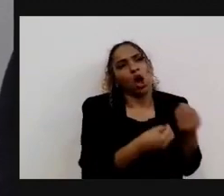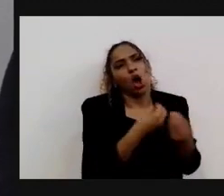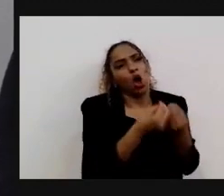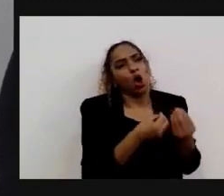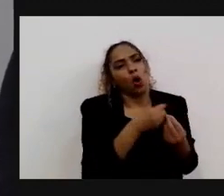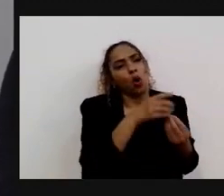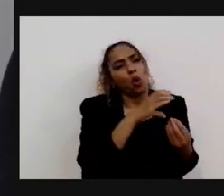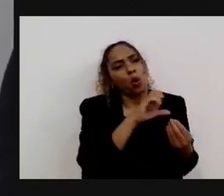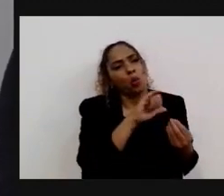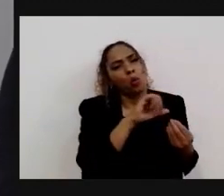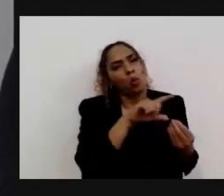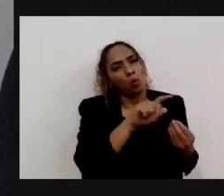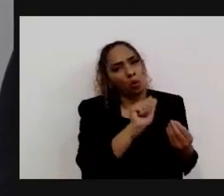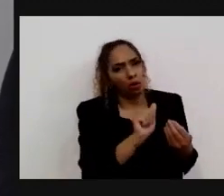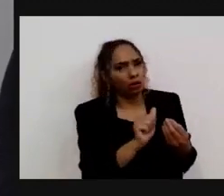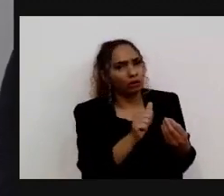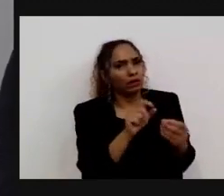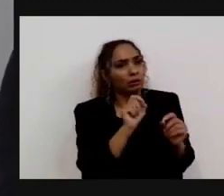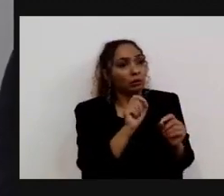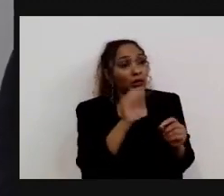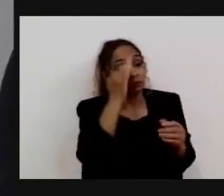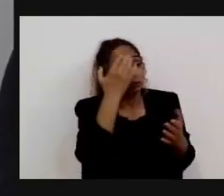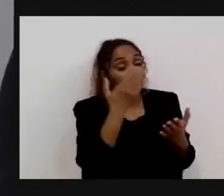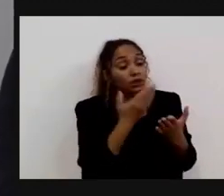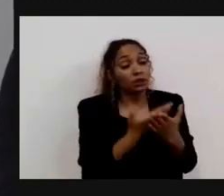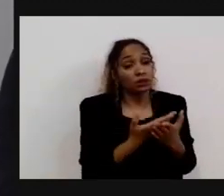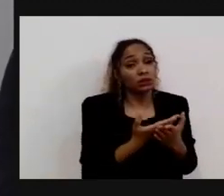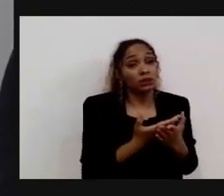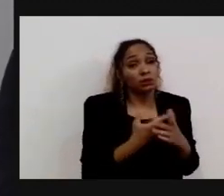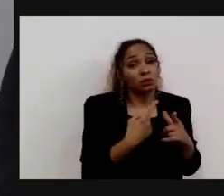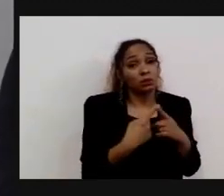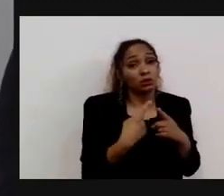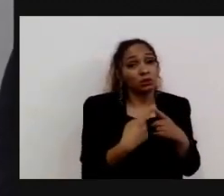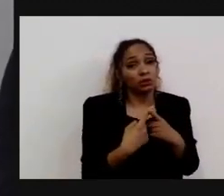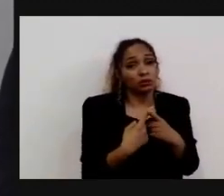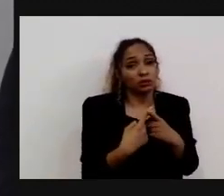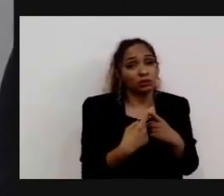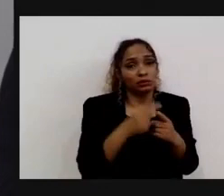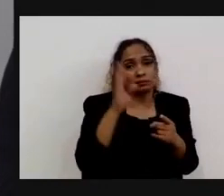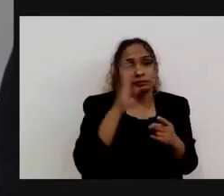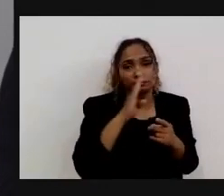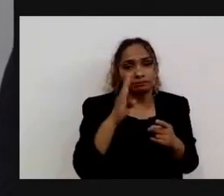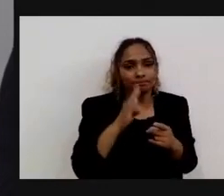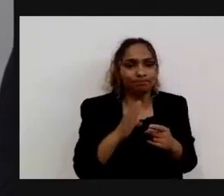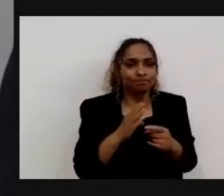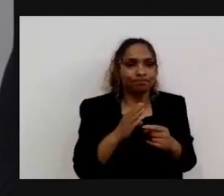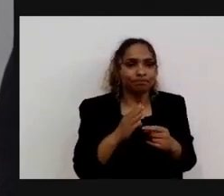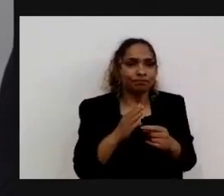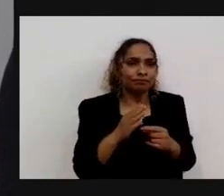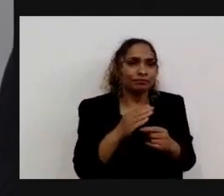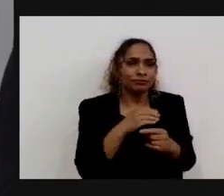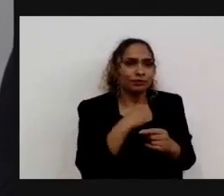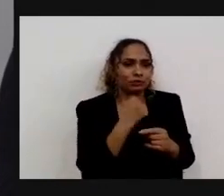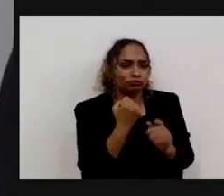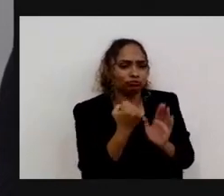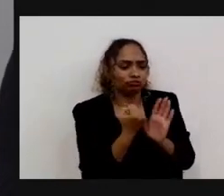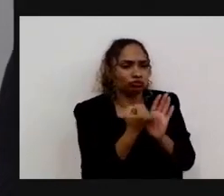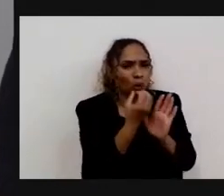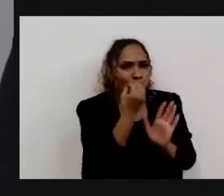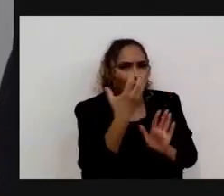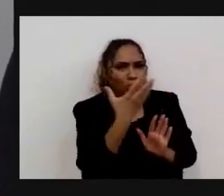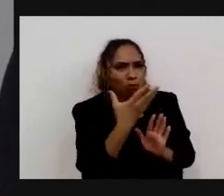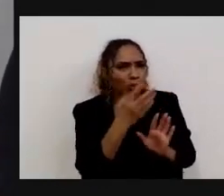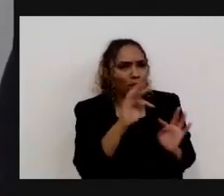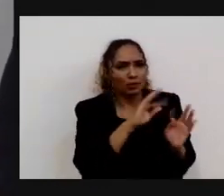tá o clima aí e tal o que você acha porque o brasileiro tende a dar nota boa para tudo em tudo né gente